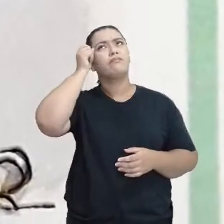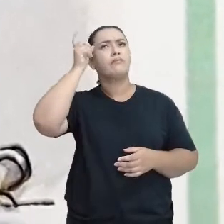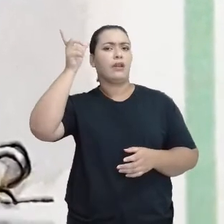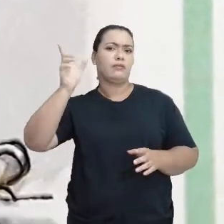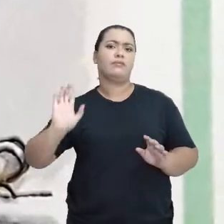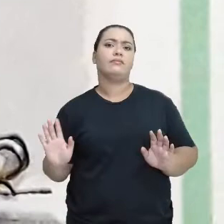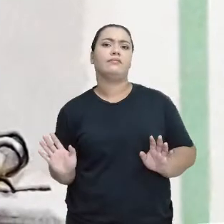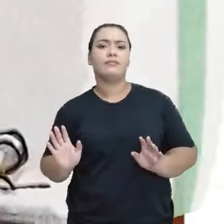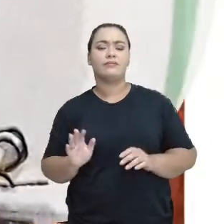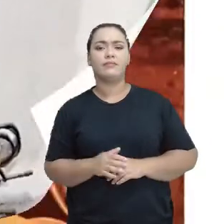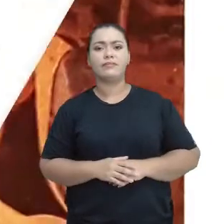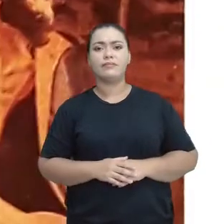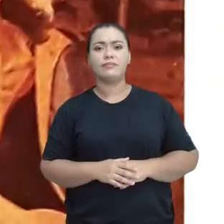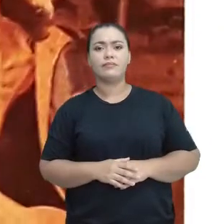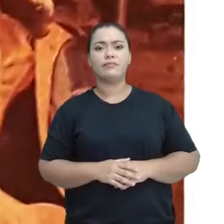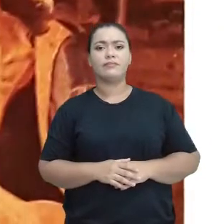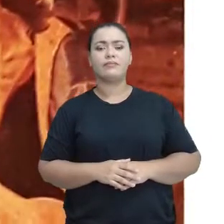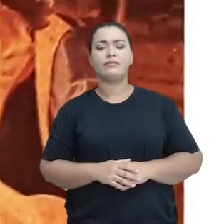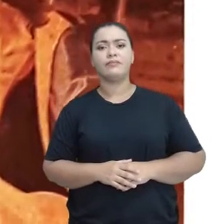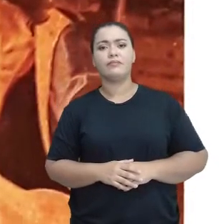por ele mesmo.